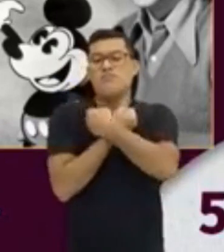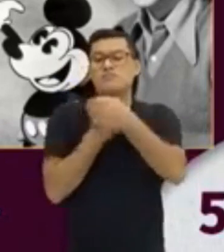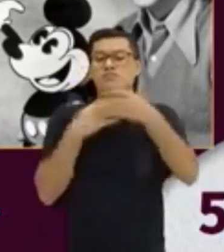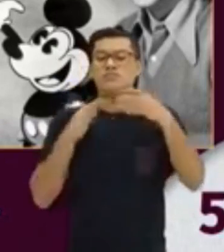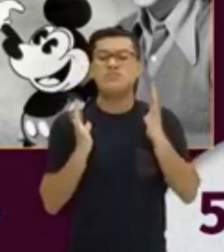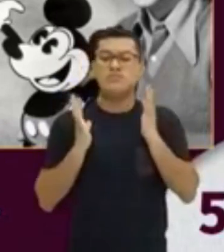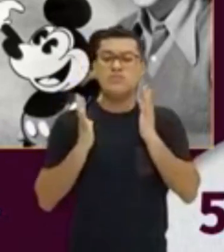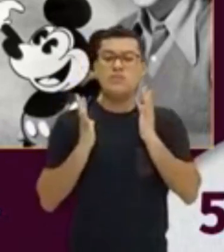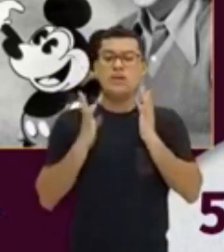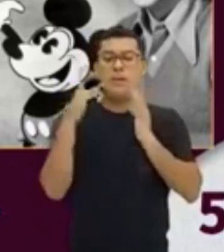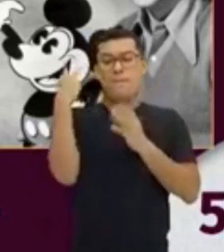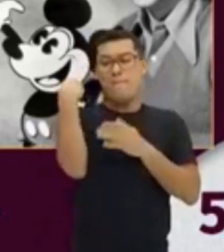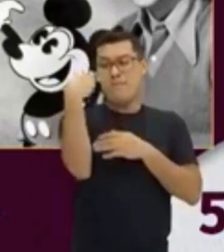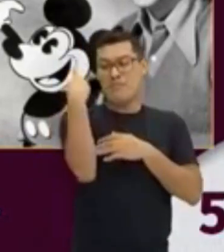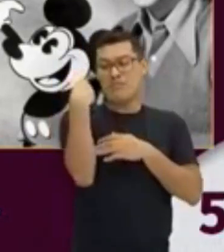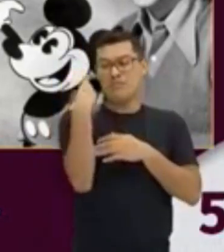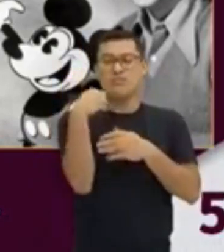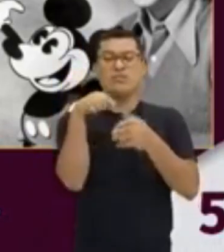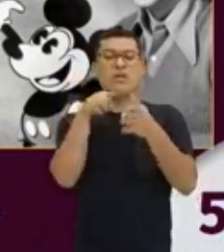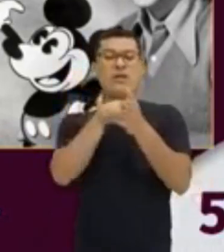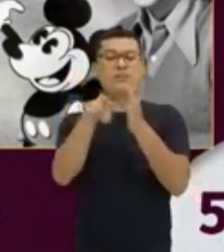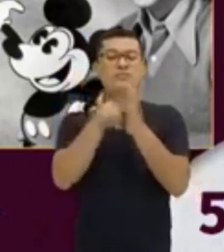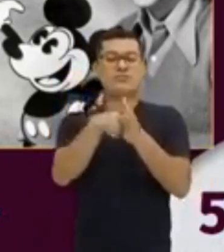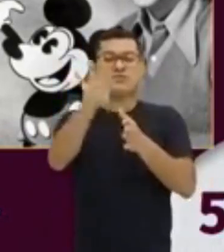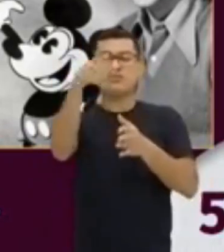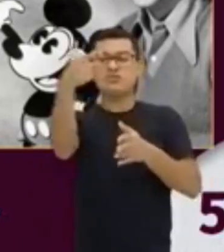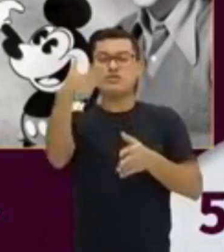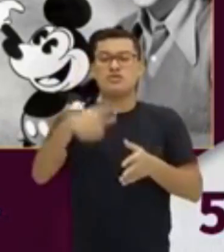Um poeta. Aí, se pergunta para ele de novo.